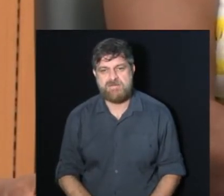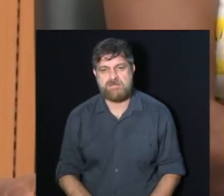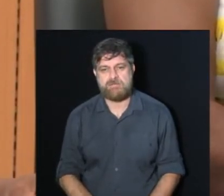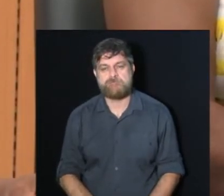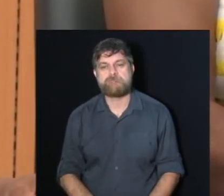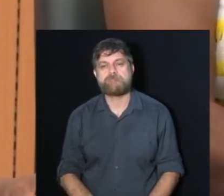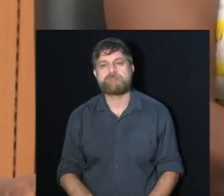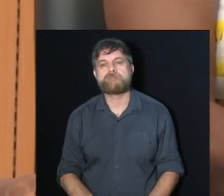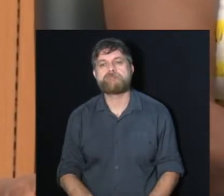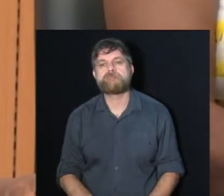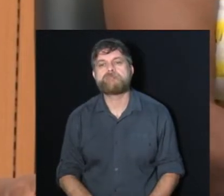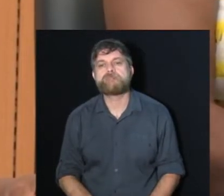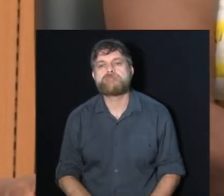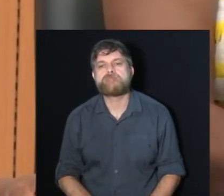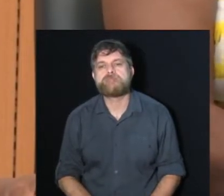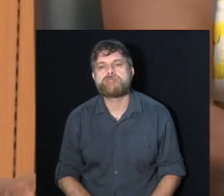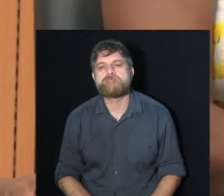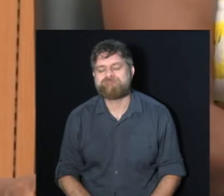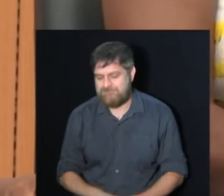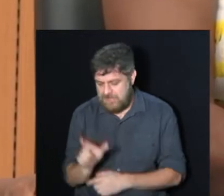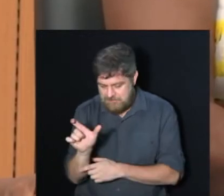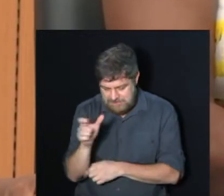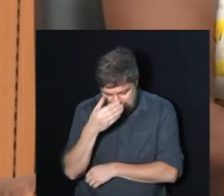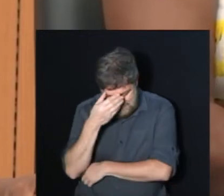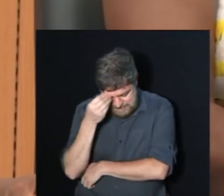como é que fala? Como é que fala?